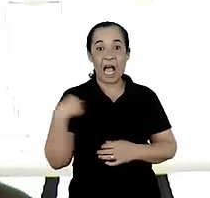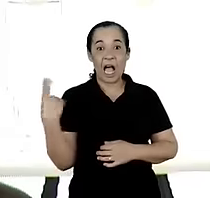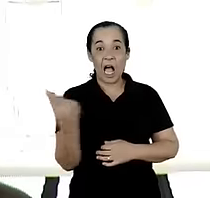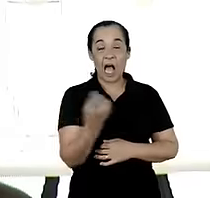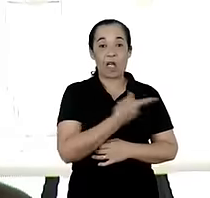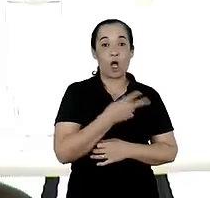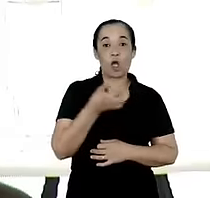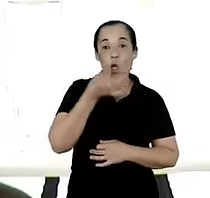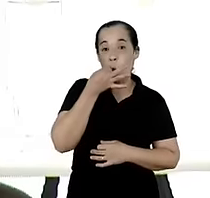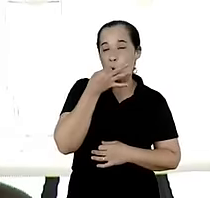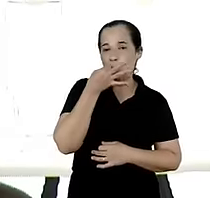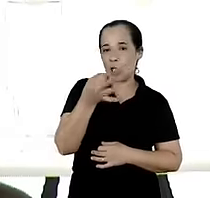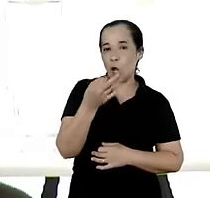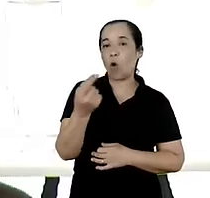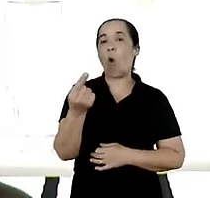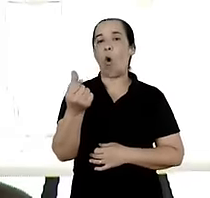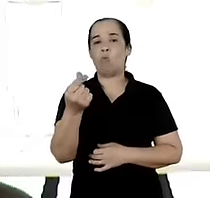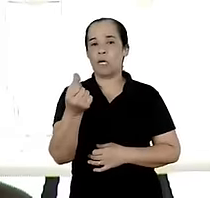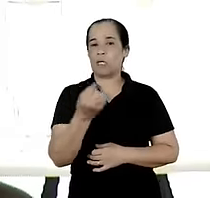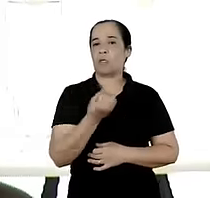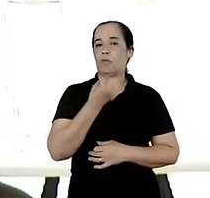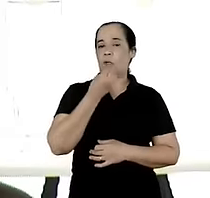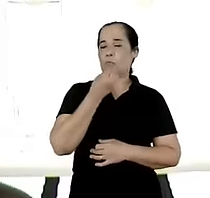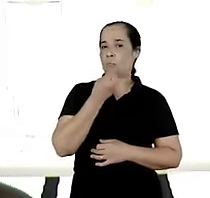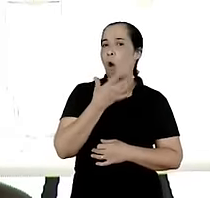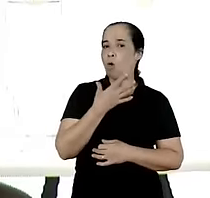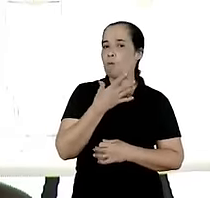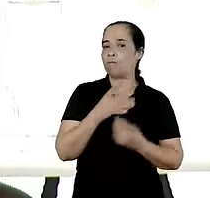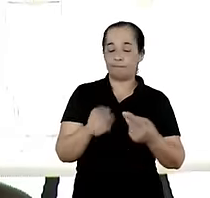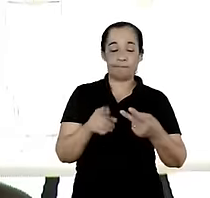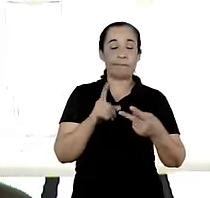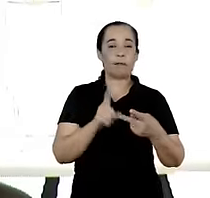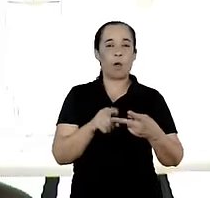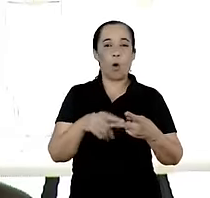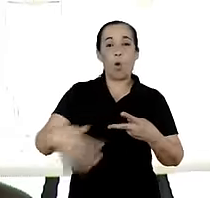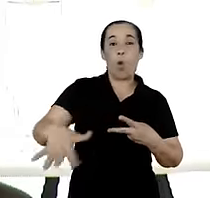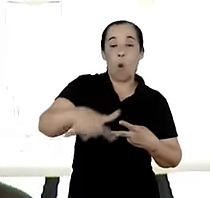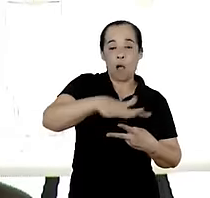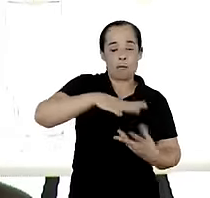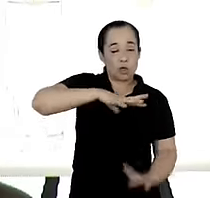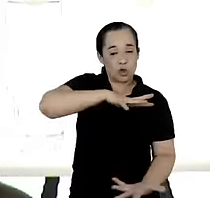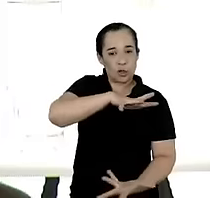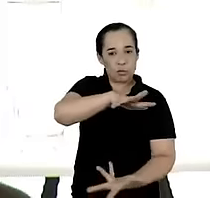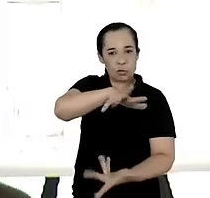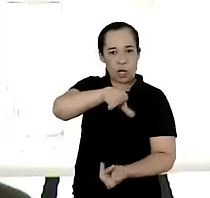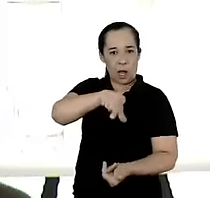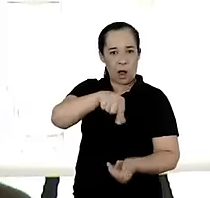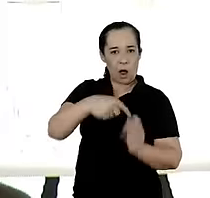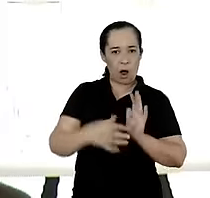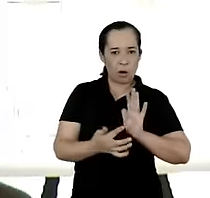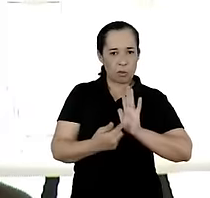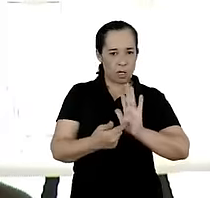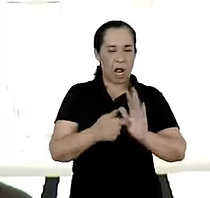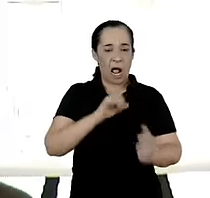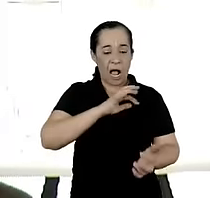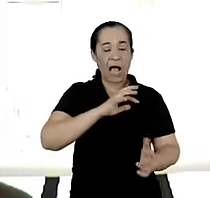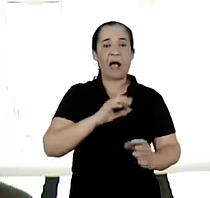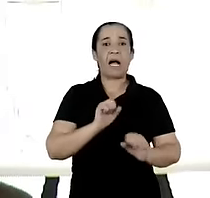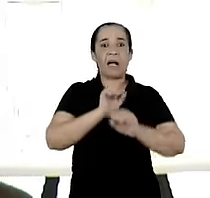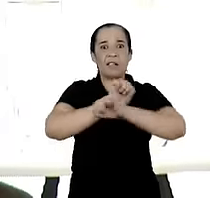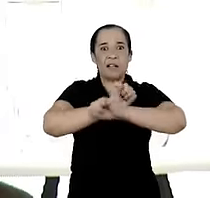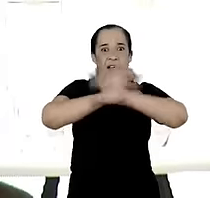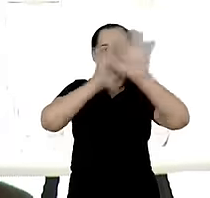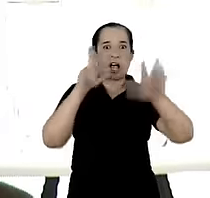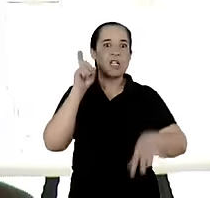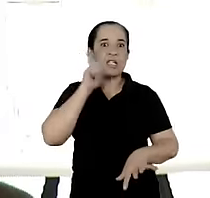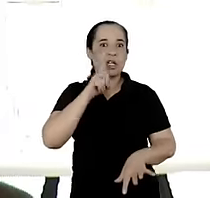muito convidativo o momento Claro na medida que o ambiente internacional vai ficar mais claro que o banco central americano vai poder começar a derrubar taxo juros tende